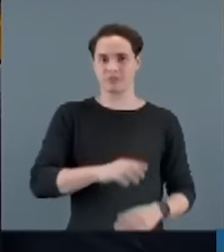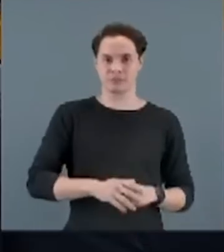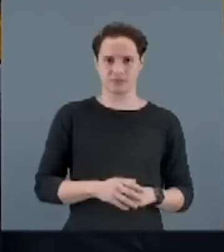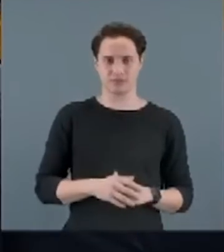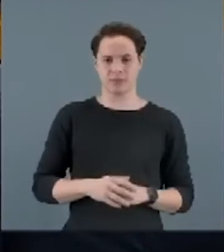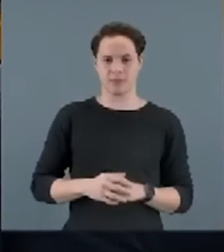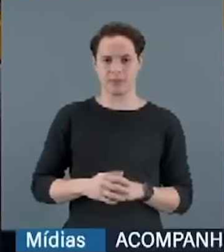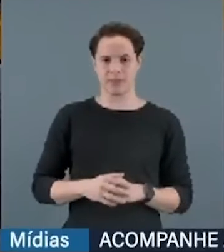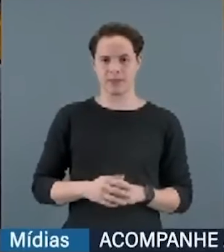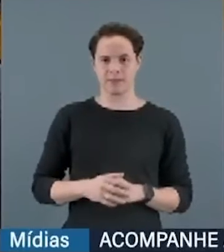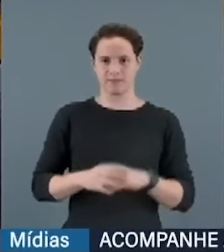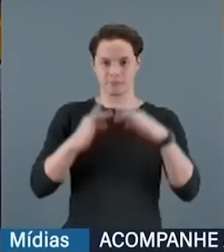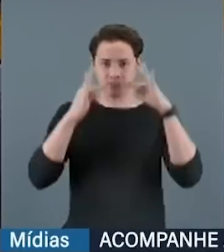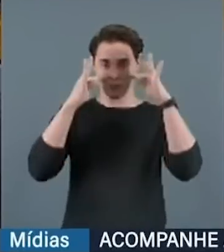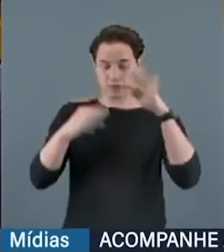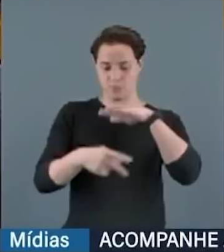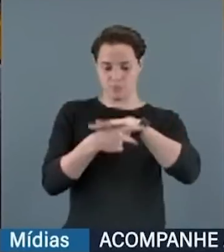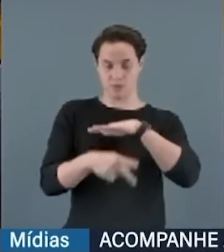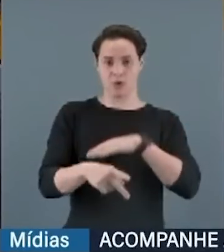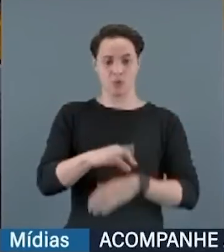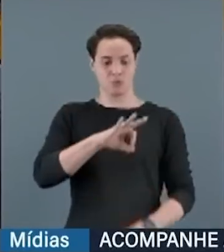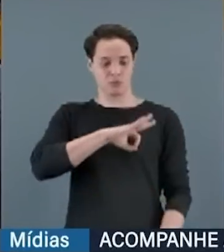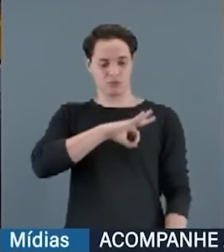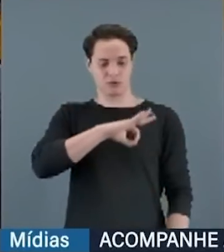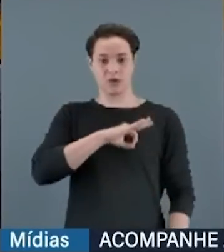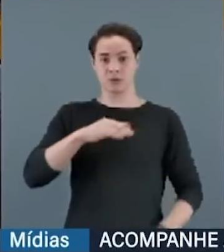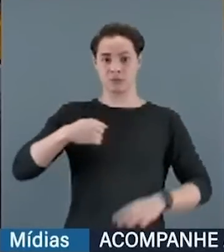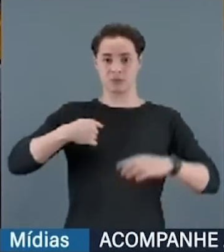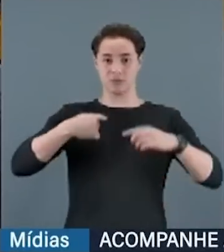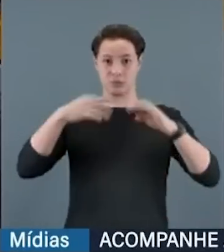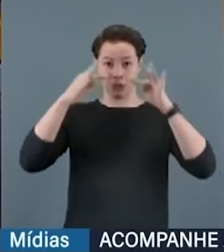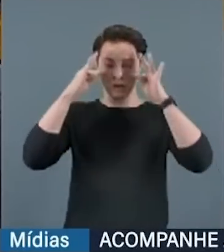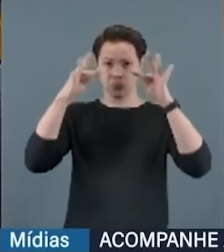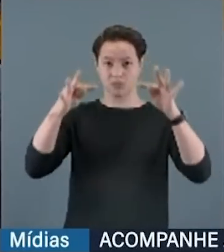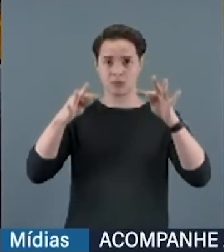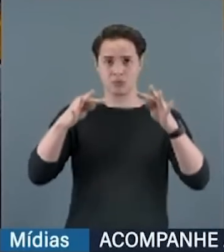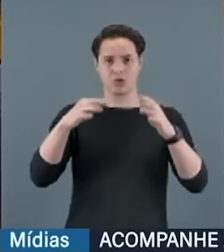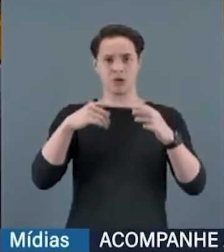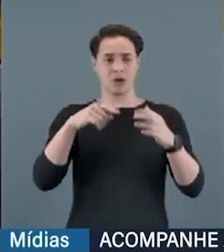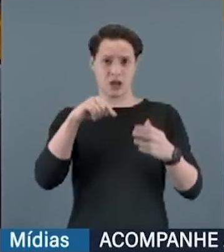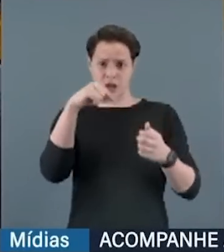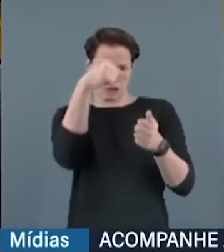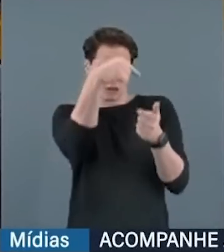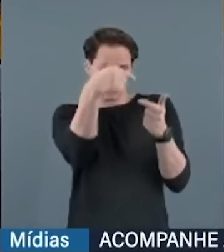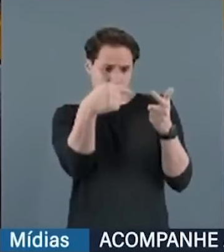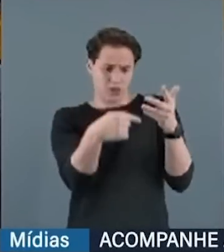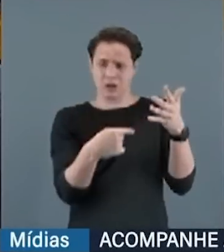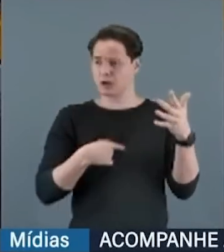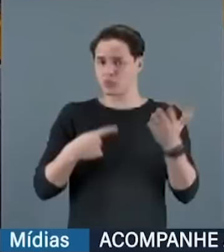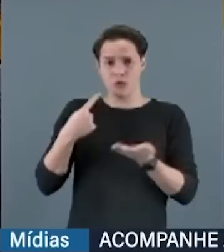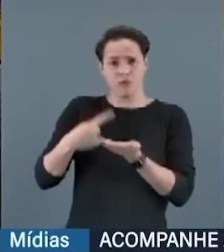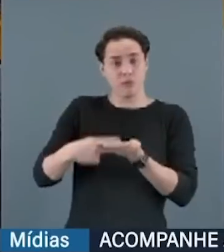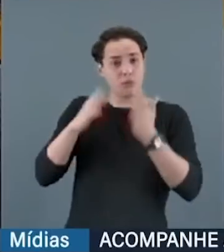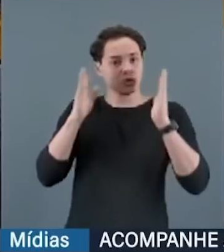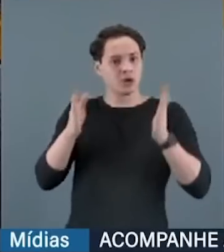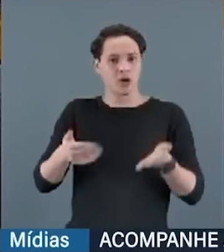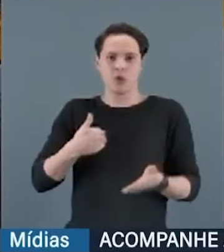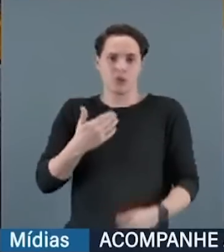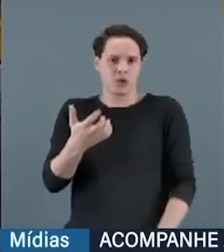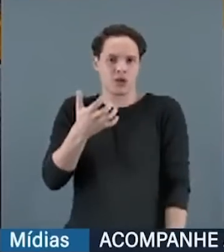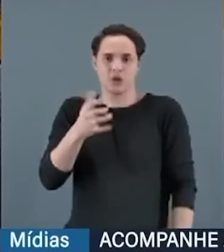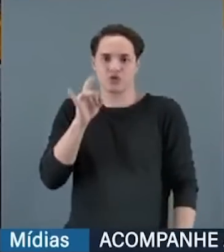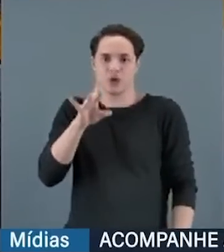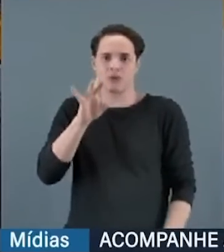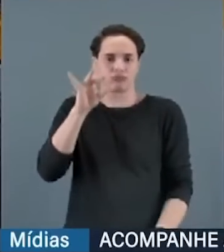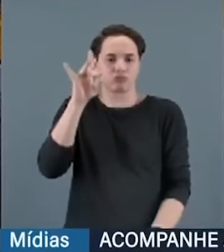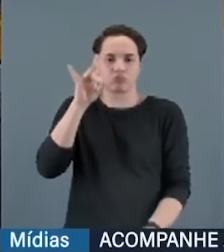no testemunho aqui dos policiais, tudo isso que foi colocado, eles confirmaram. Eu só queria, de